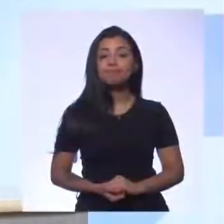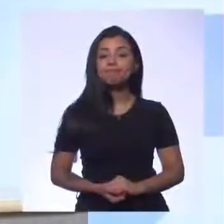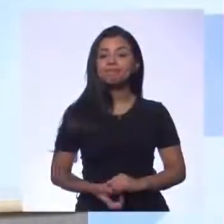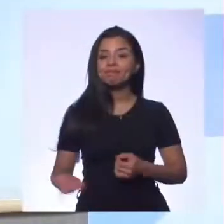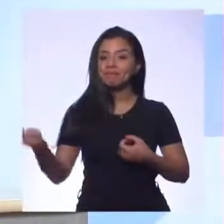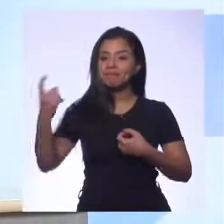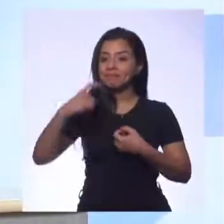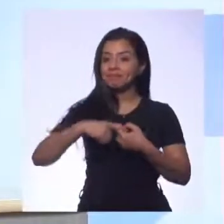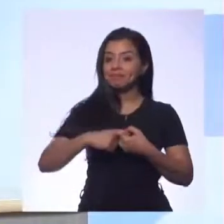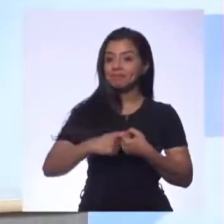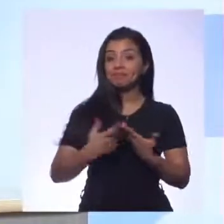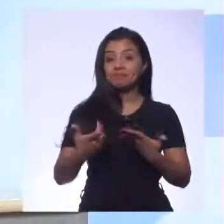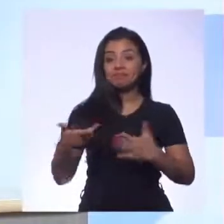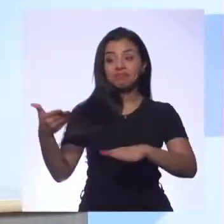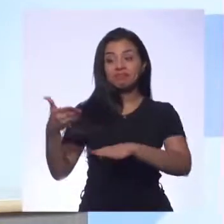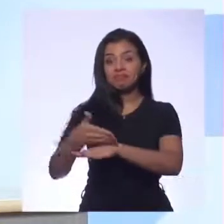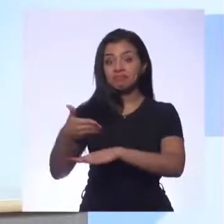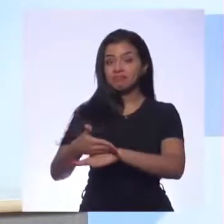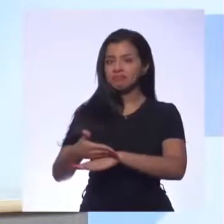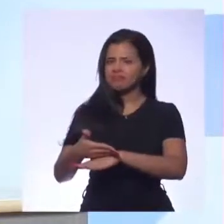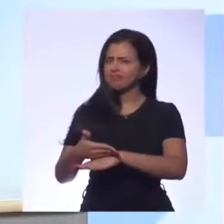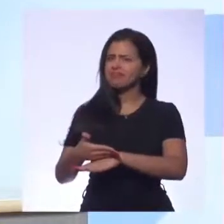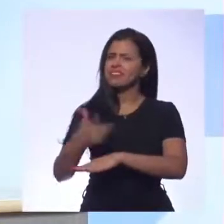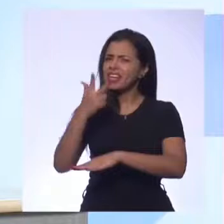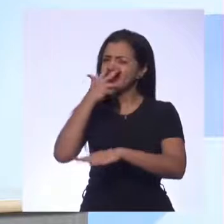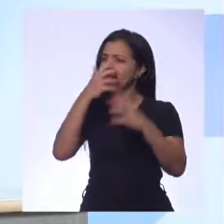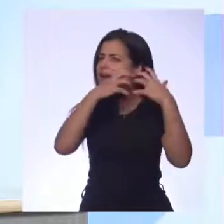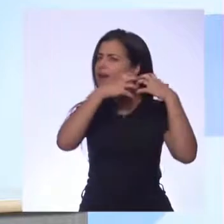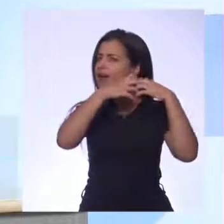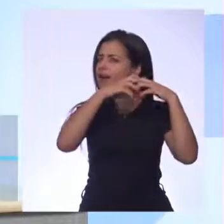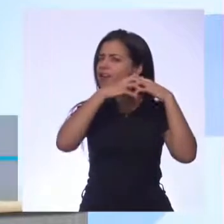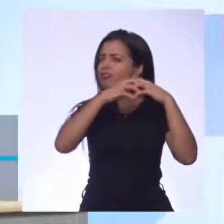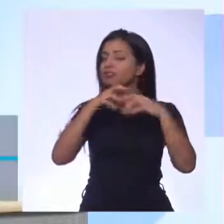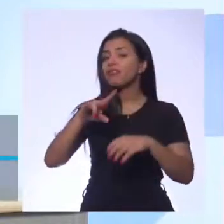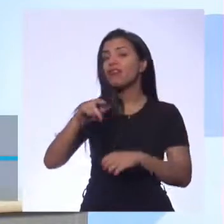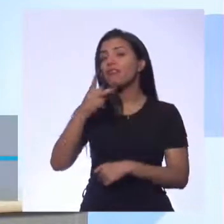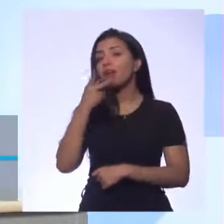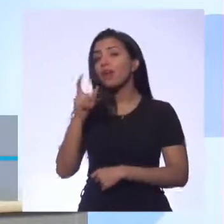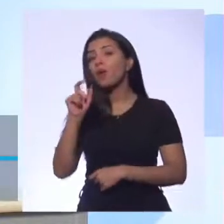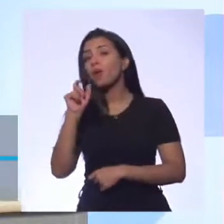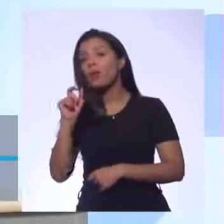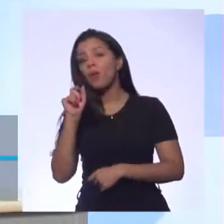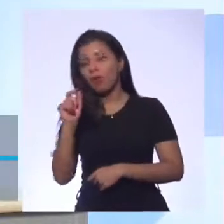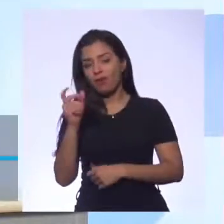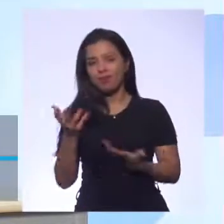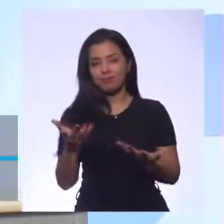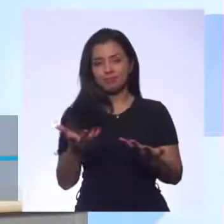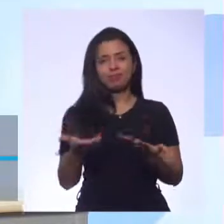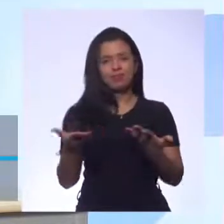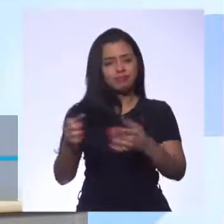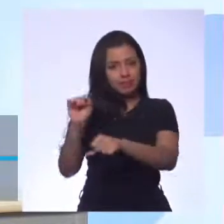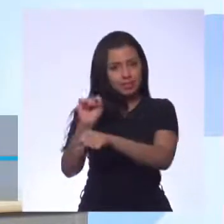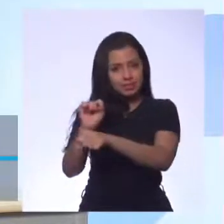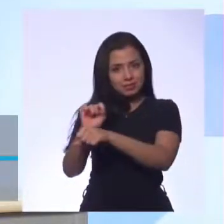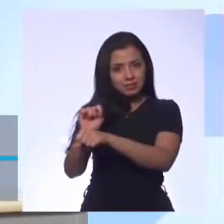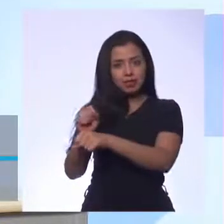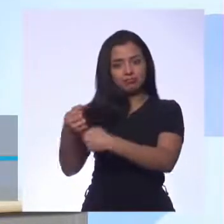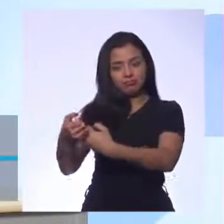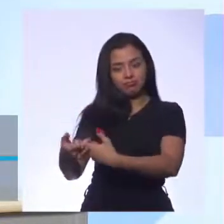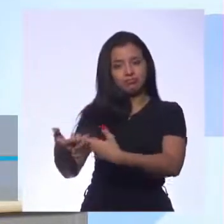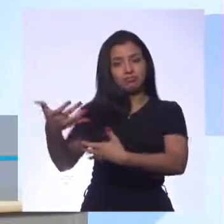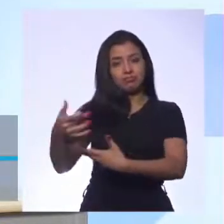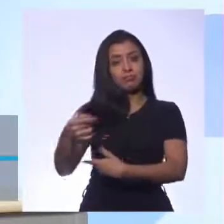Voltando, então. Silene, eles estão refletindo lá sobre o que eles vão falar, qual é a situação. Vamos aguardar eles responderem e você